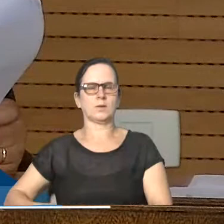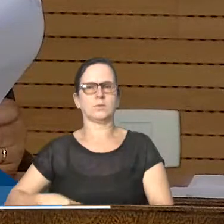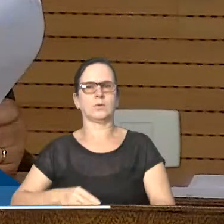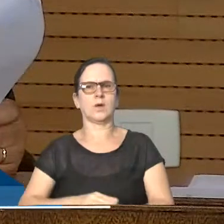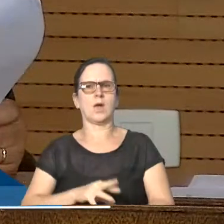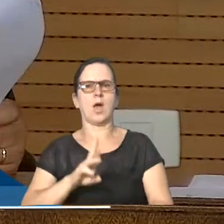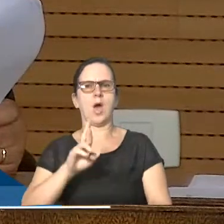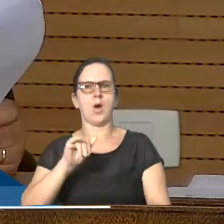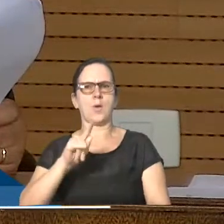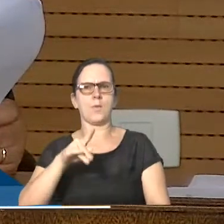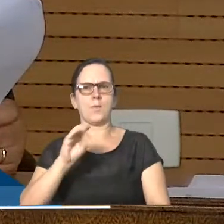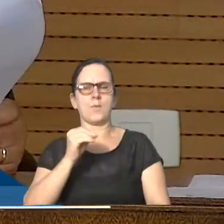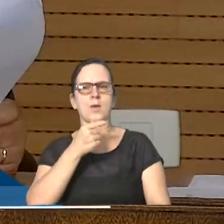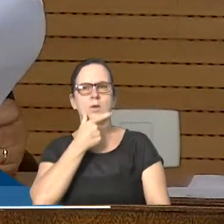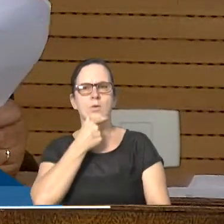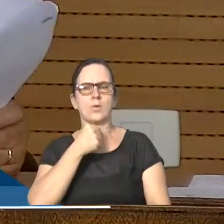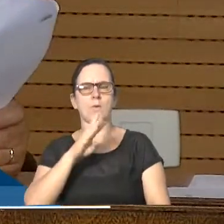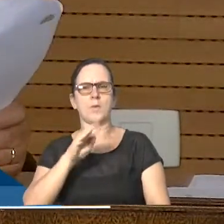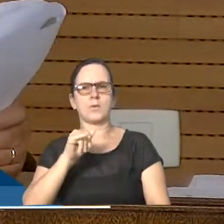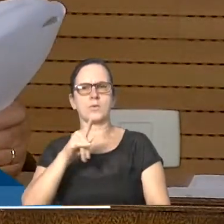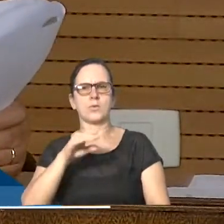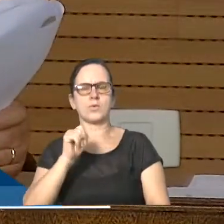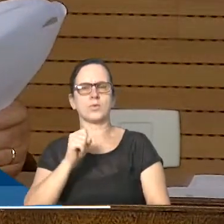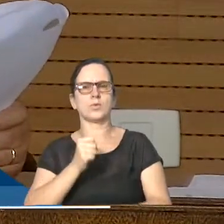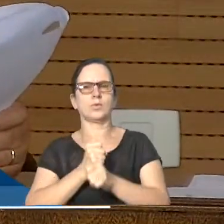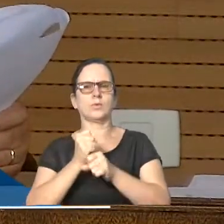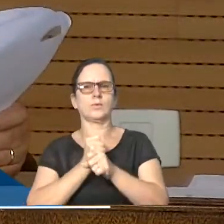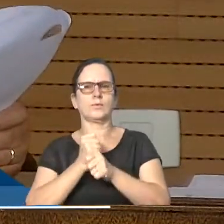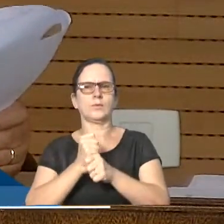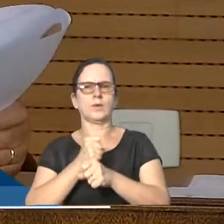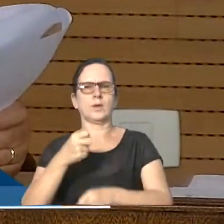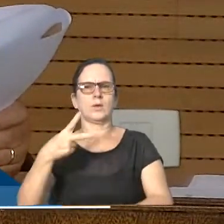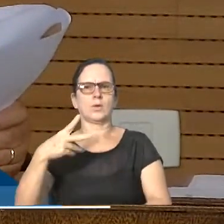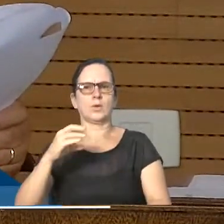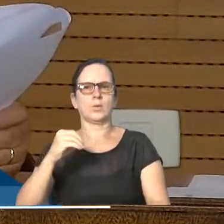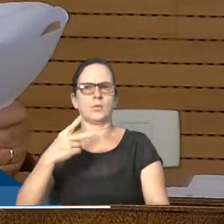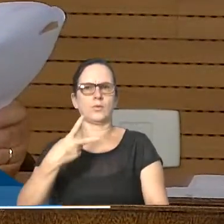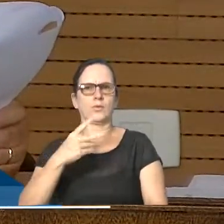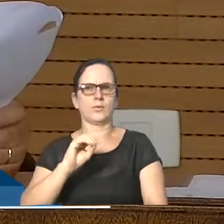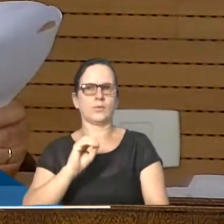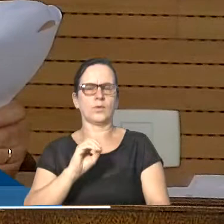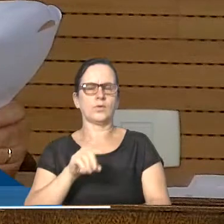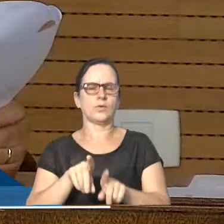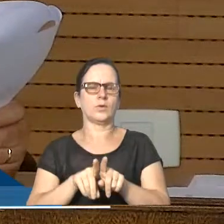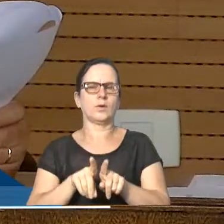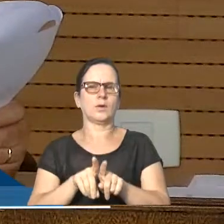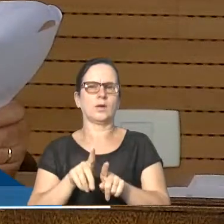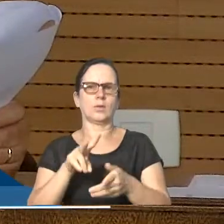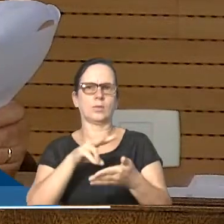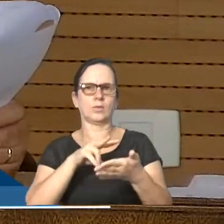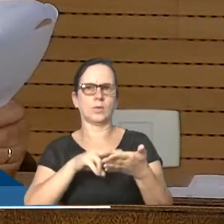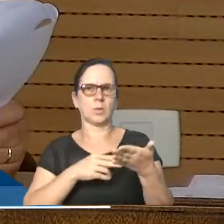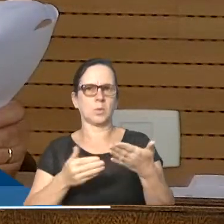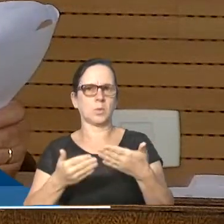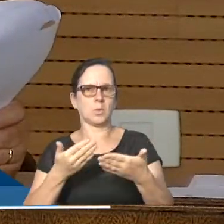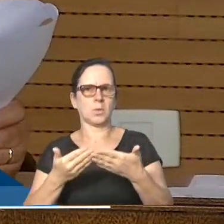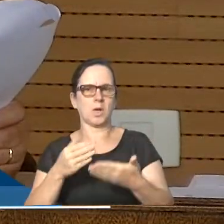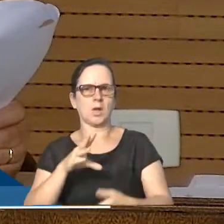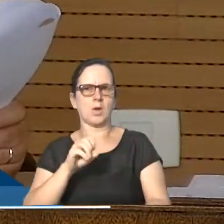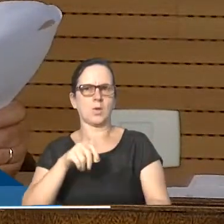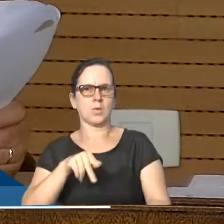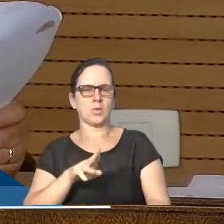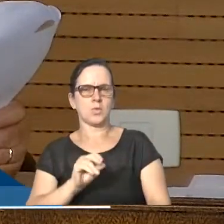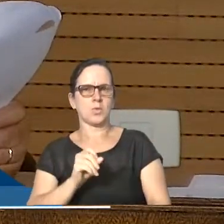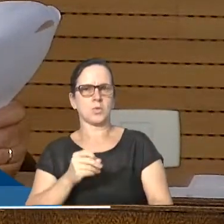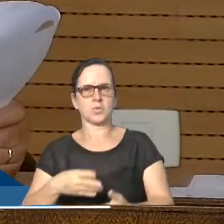ministro Roberto Barroso, julgado em 25 de 8 de 2020. Outro sim, salienta-se que a propositura não traz qualquer ônus aos